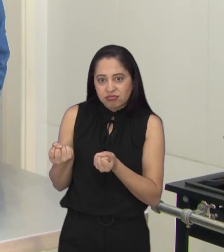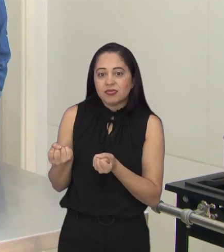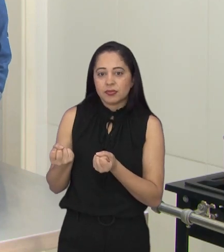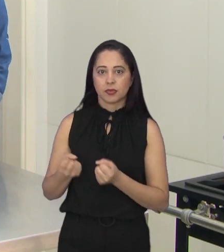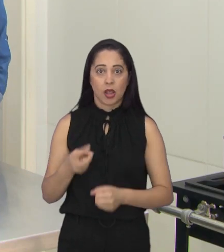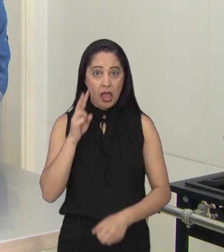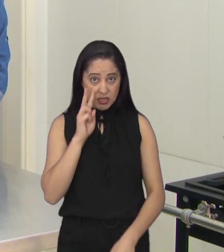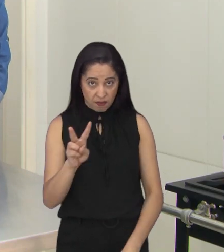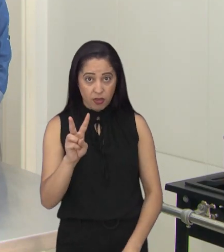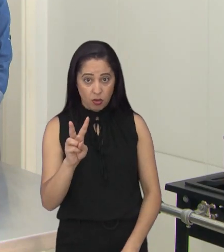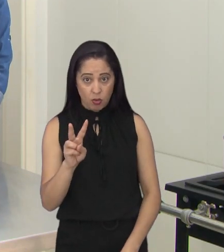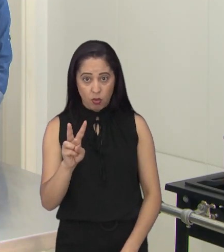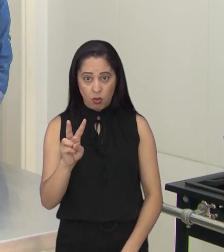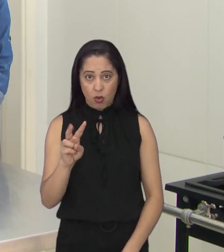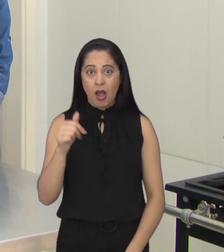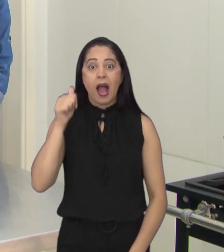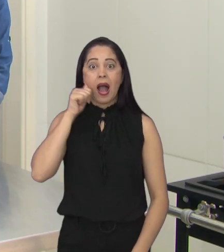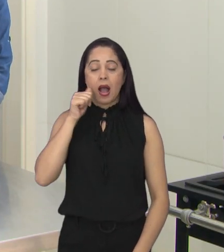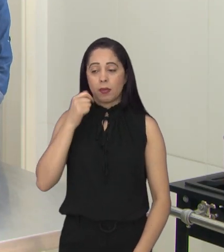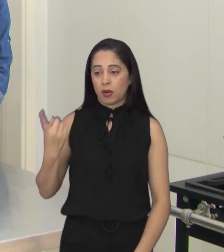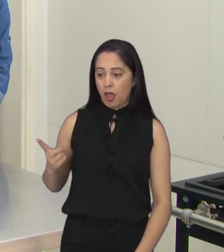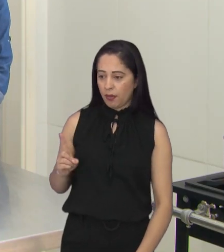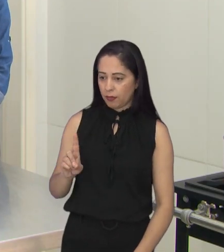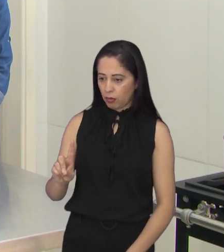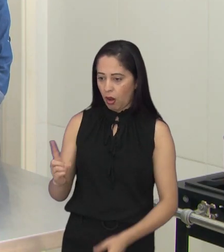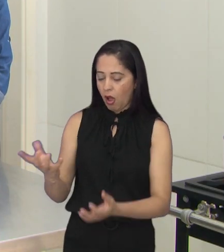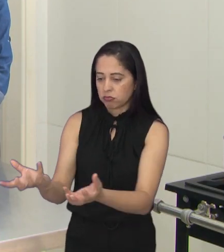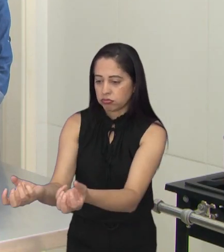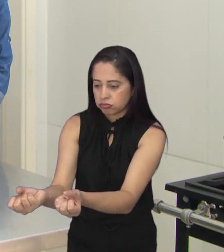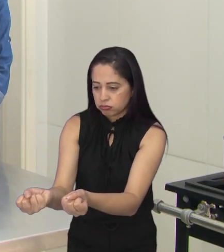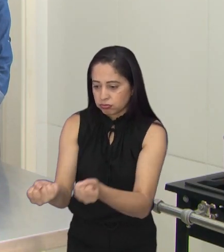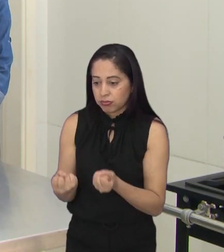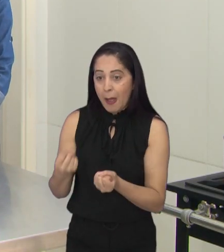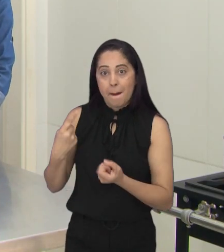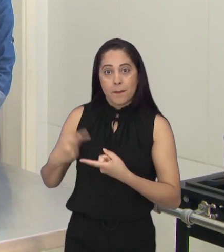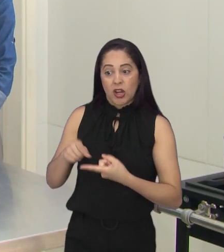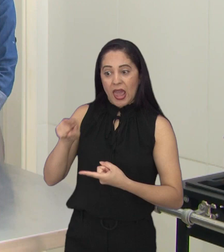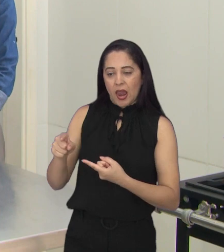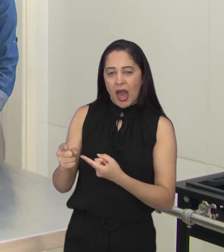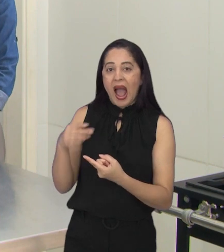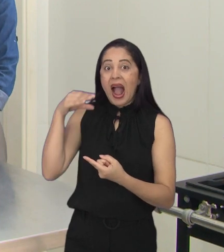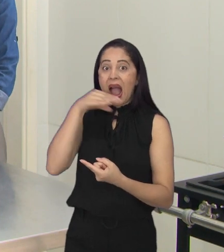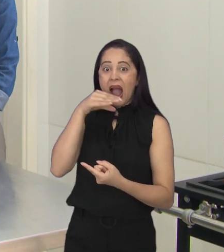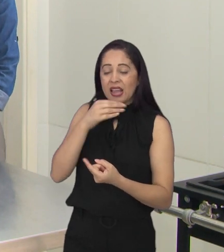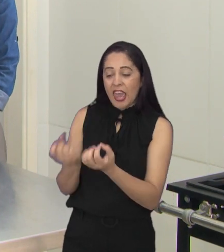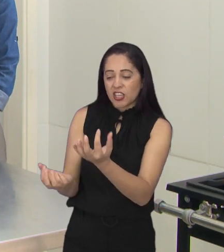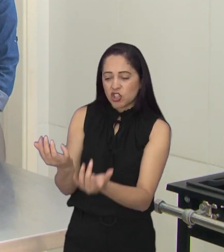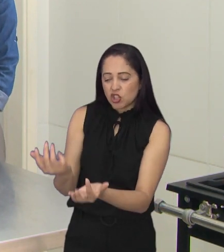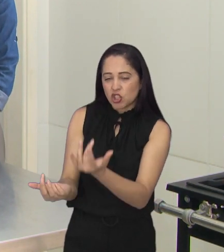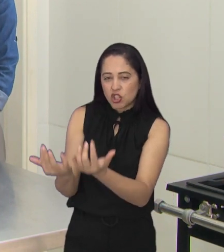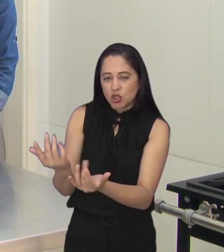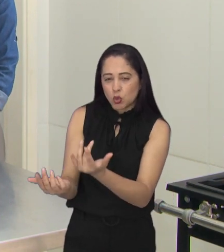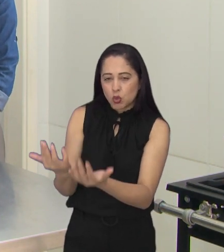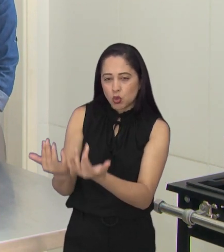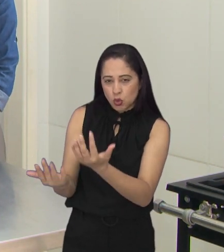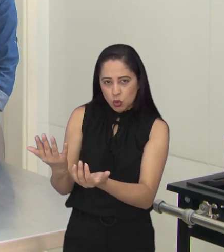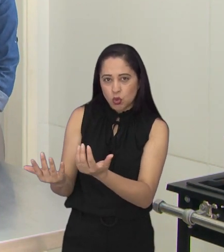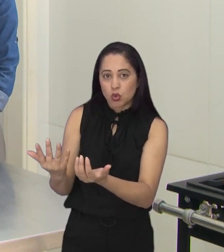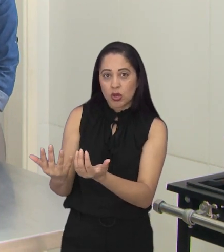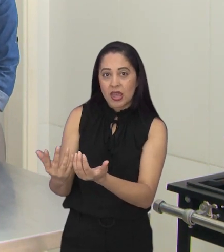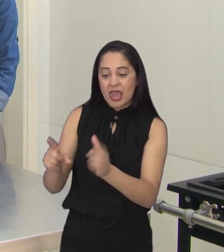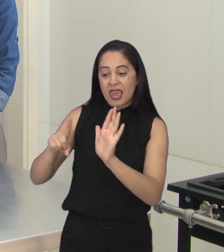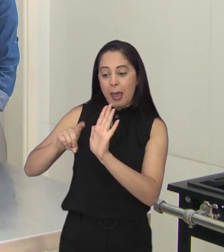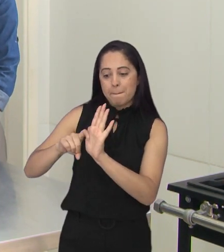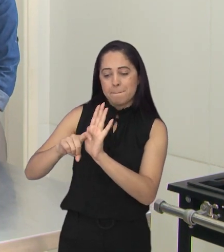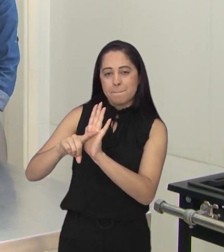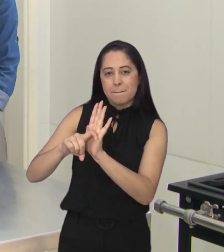Bom, vocês viram que a Fernanda foi até o forno pegar os potes, né, Fernanda? Porque é ali que eles são esterilizados. E tudo tem que